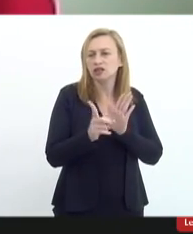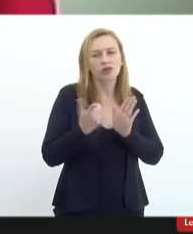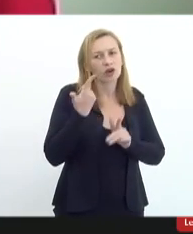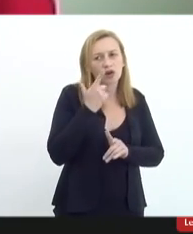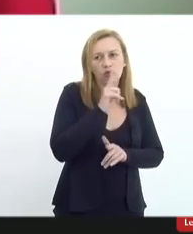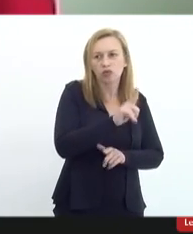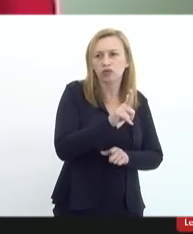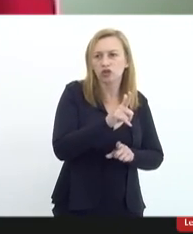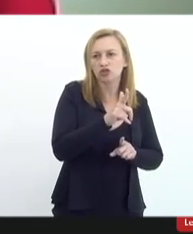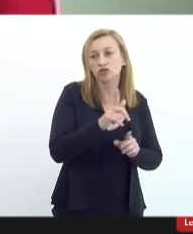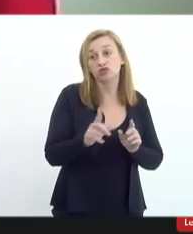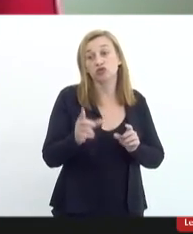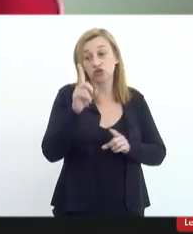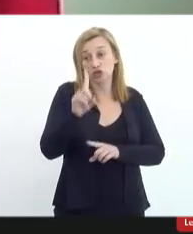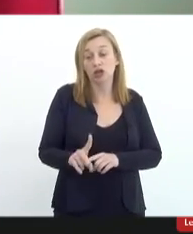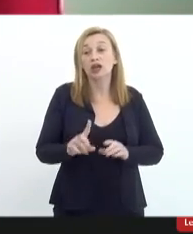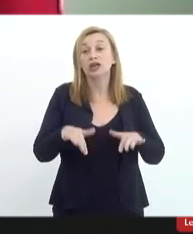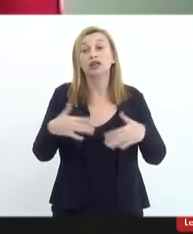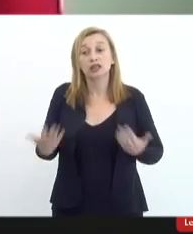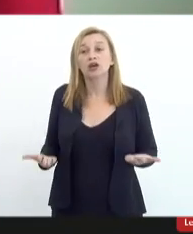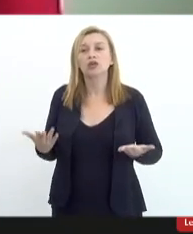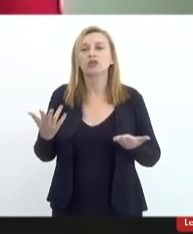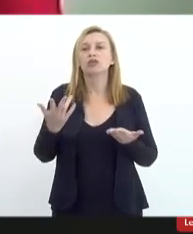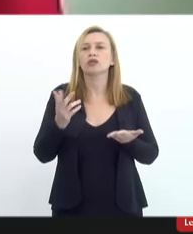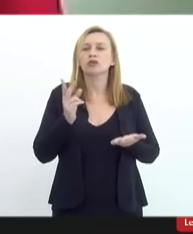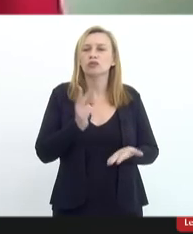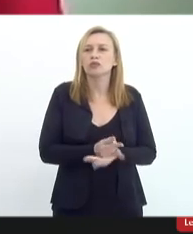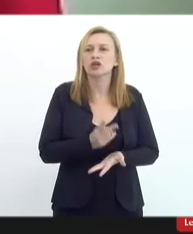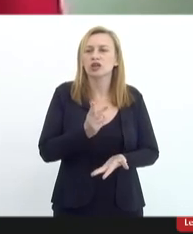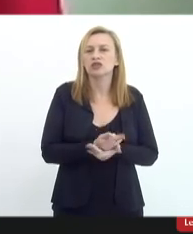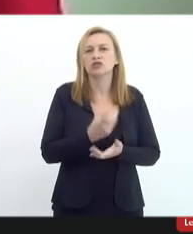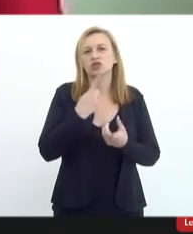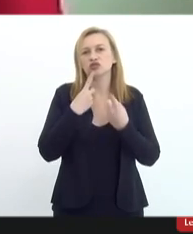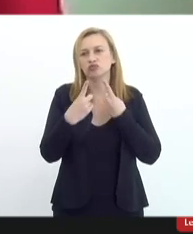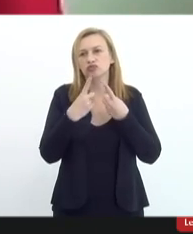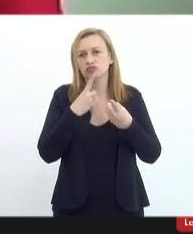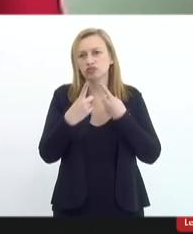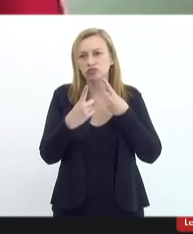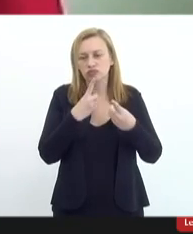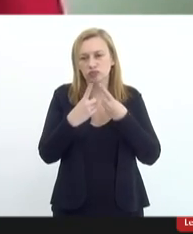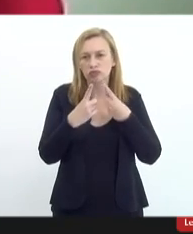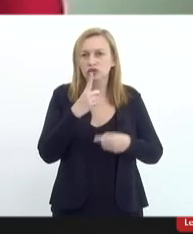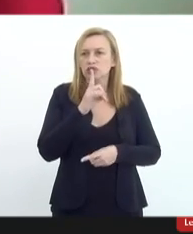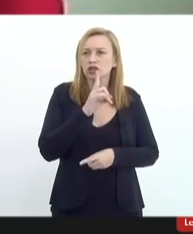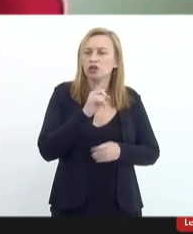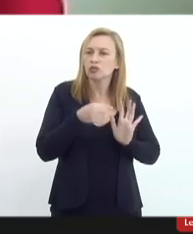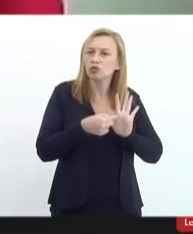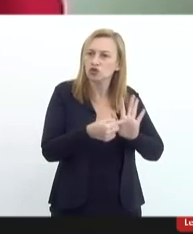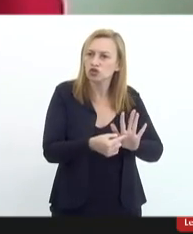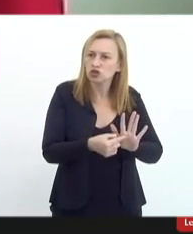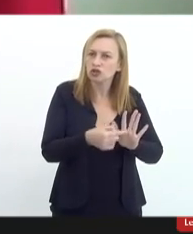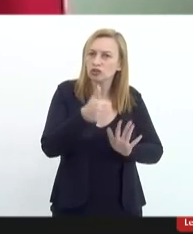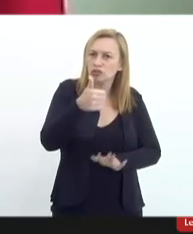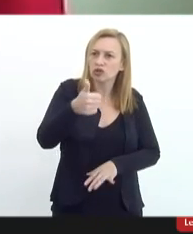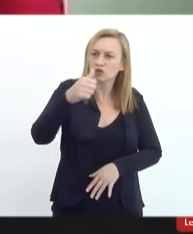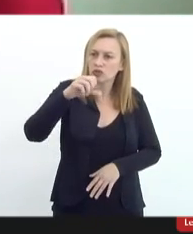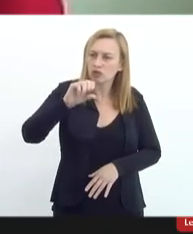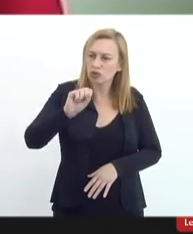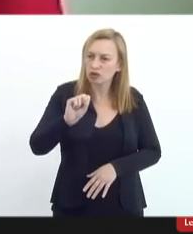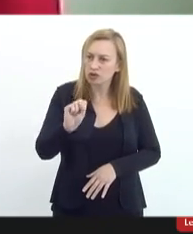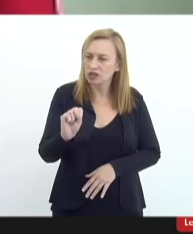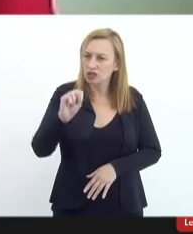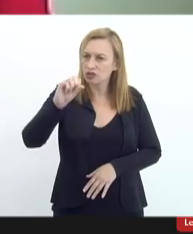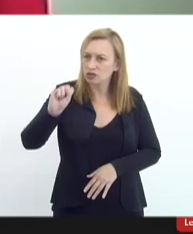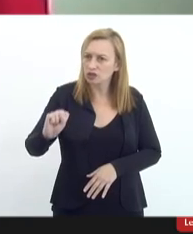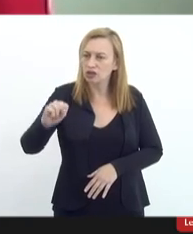do direito. Então, ainda que a gente tivesse aqui discutido e identificado que, desde